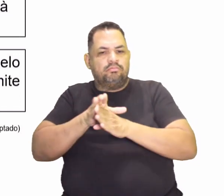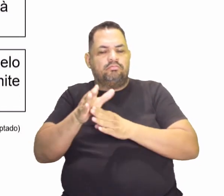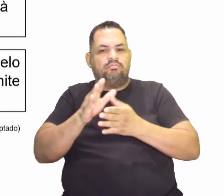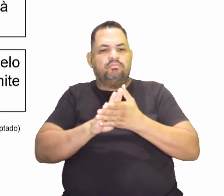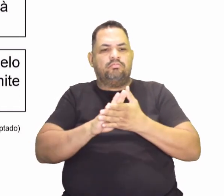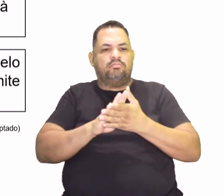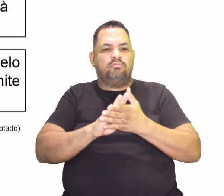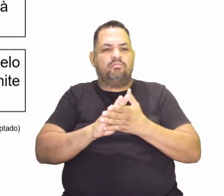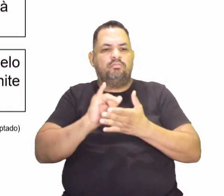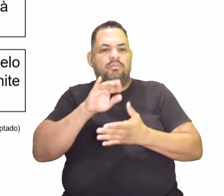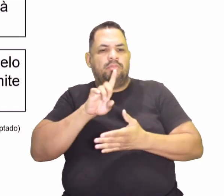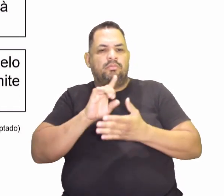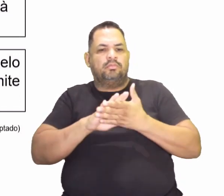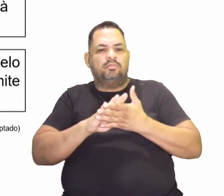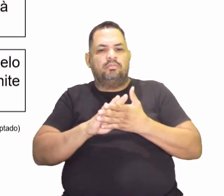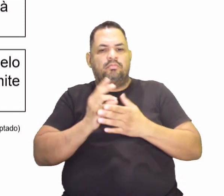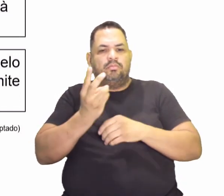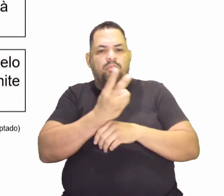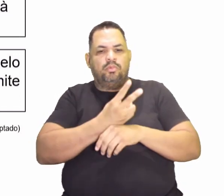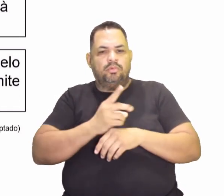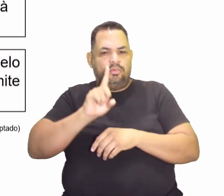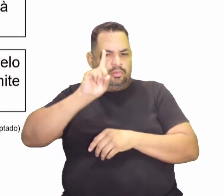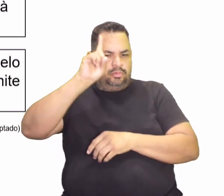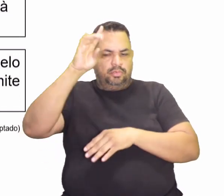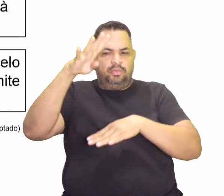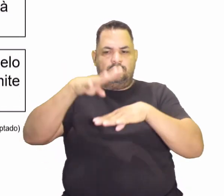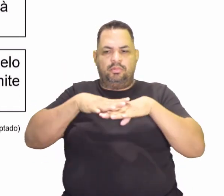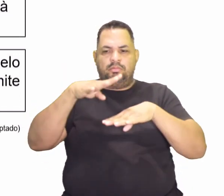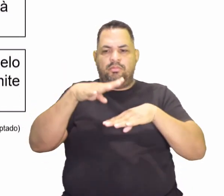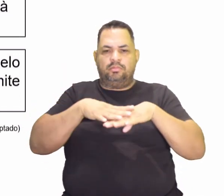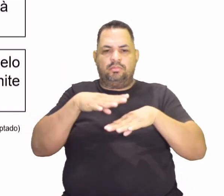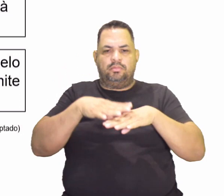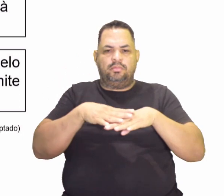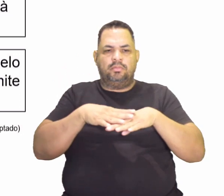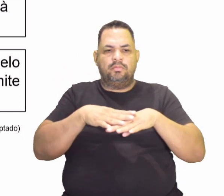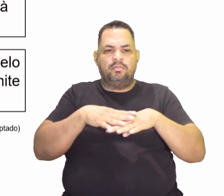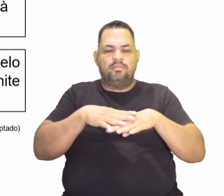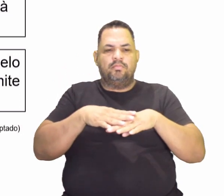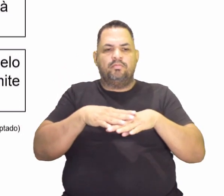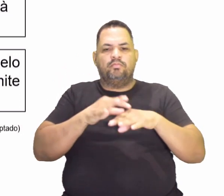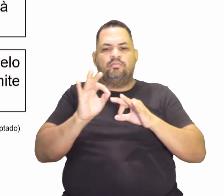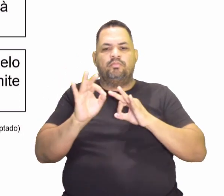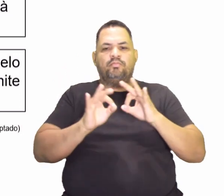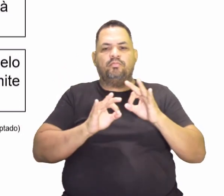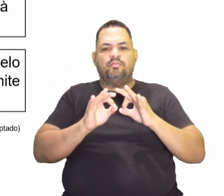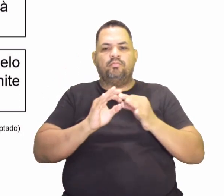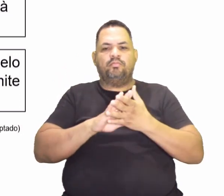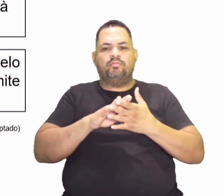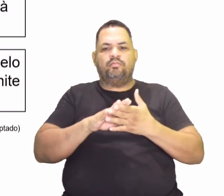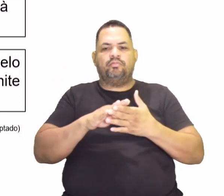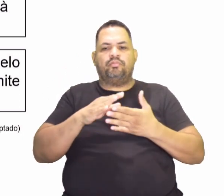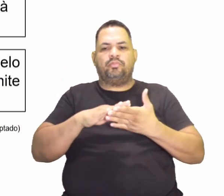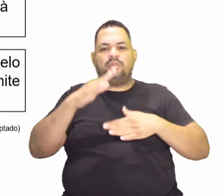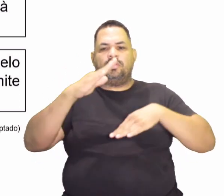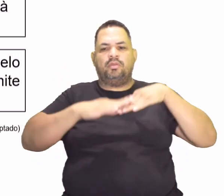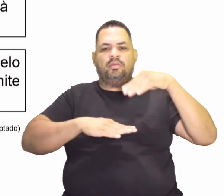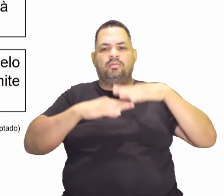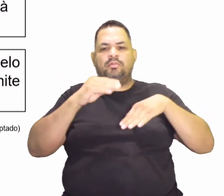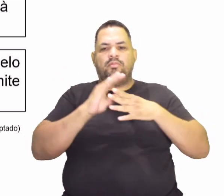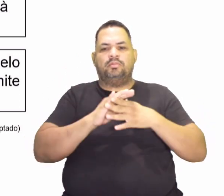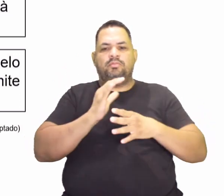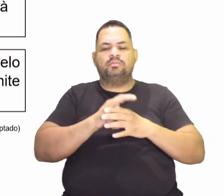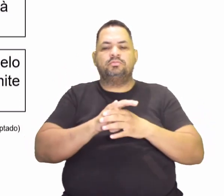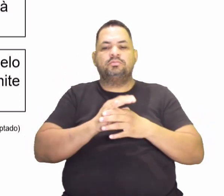e indubitável, né, procurando o que? O ideal matemático. Os profissionais da engenharia, eles estudam